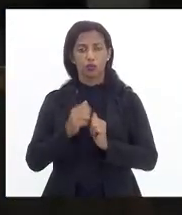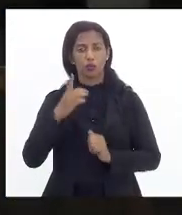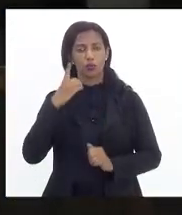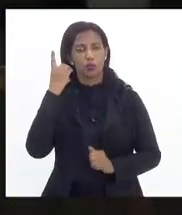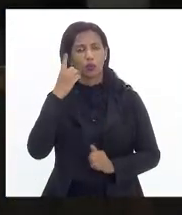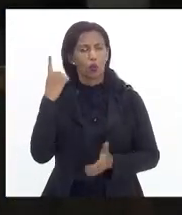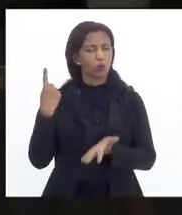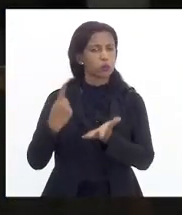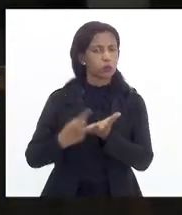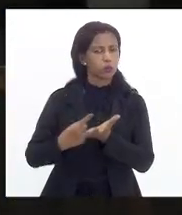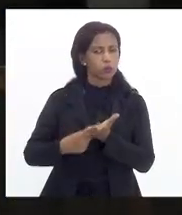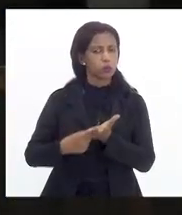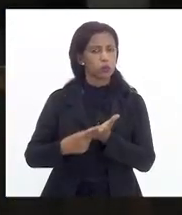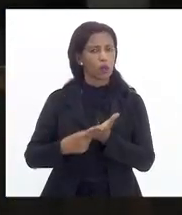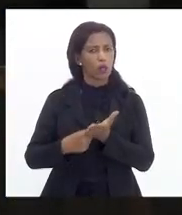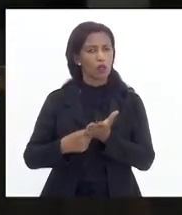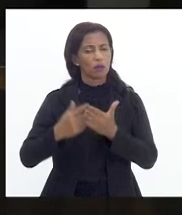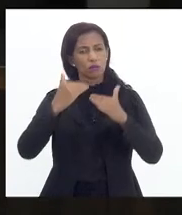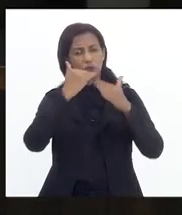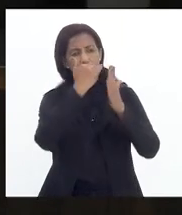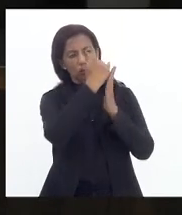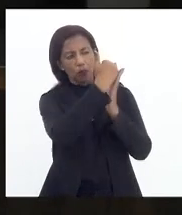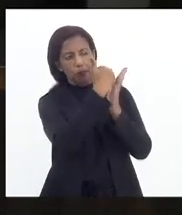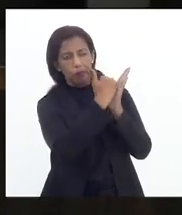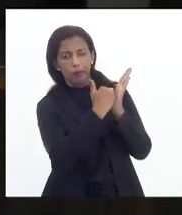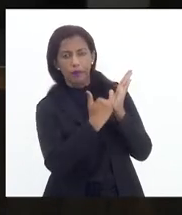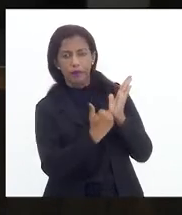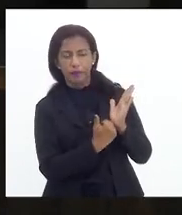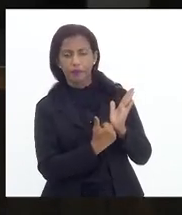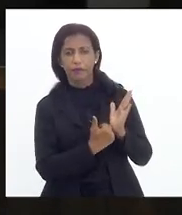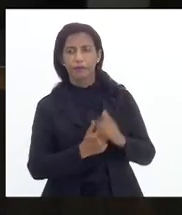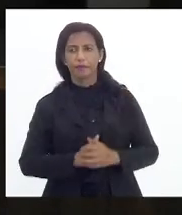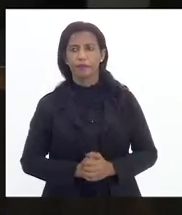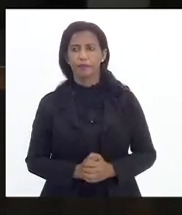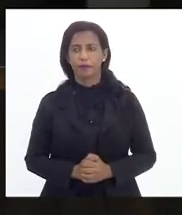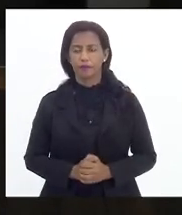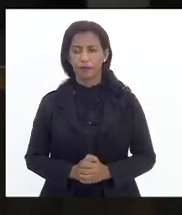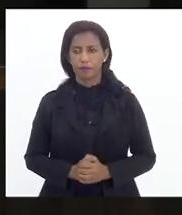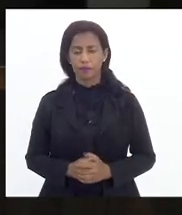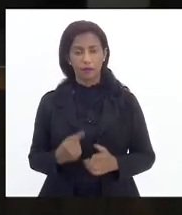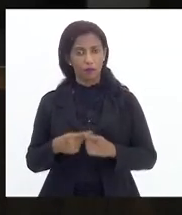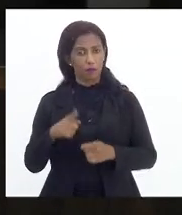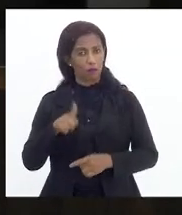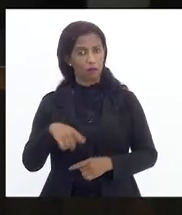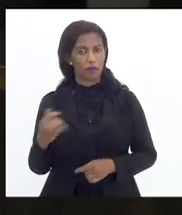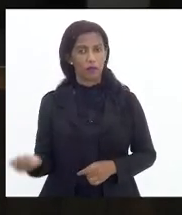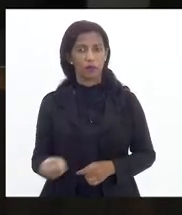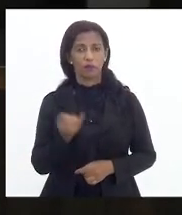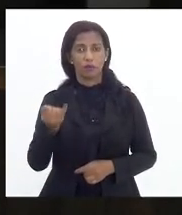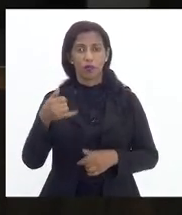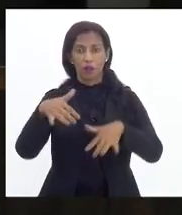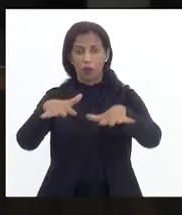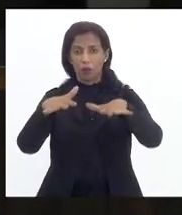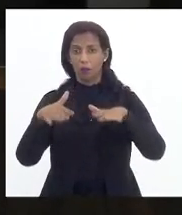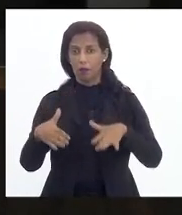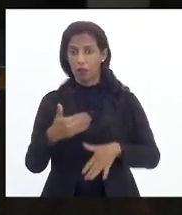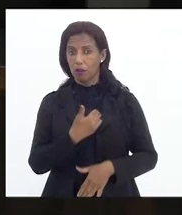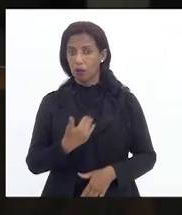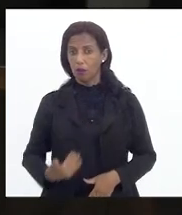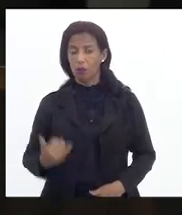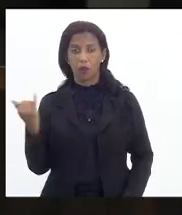deputados um acordo aqui de procedimento deputada Lucinha porque é muito importante é uma audiência pública